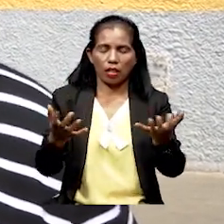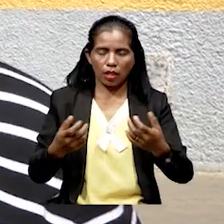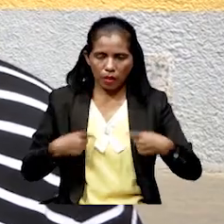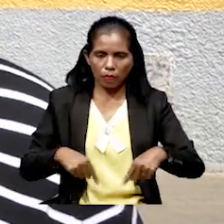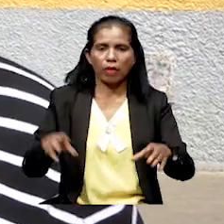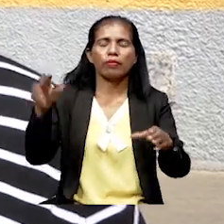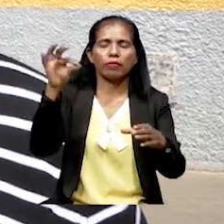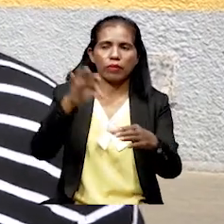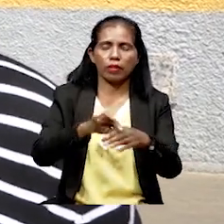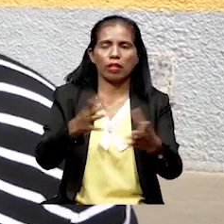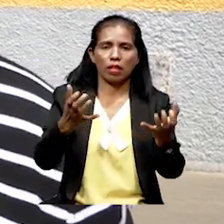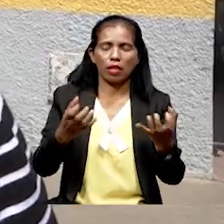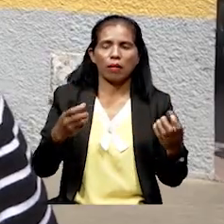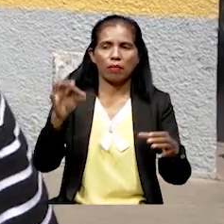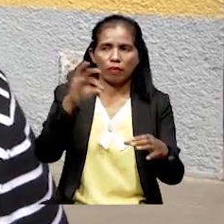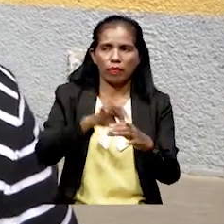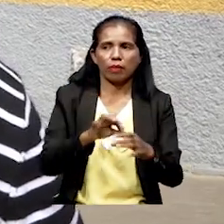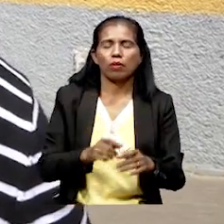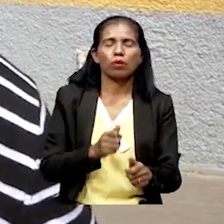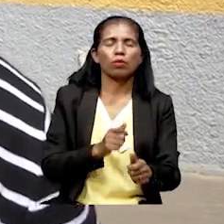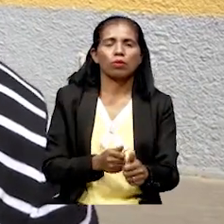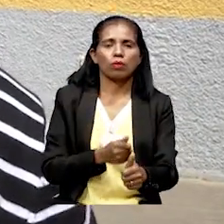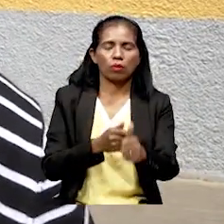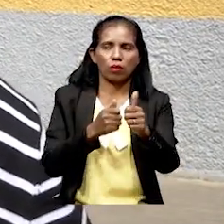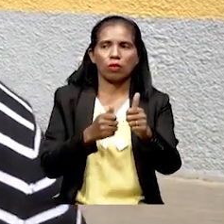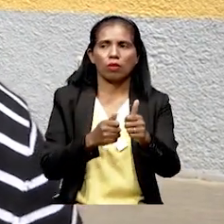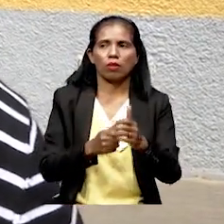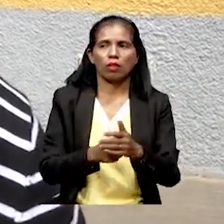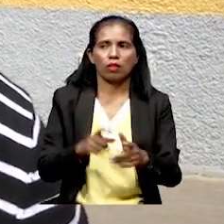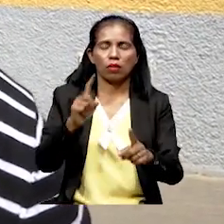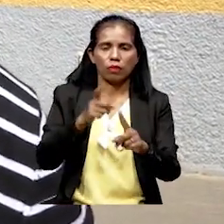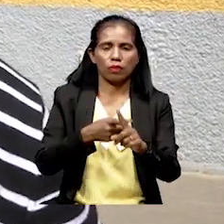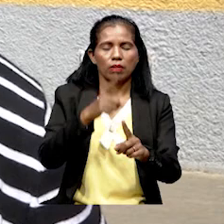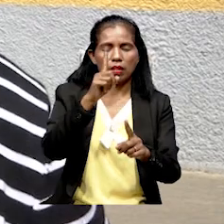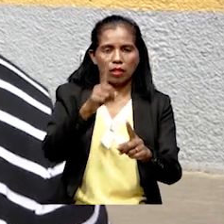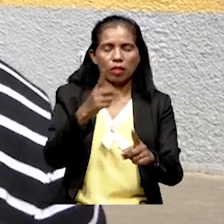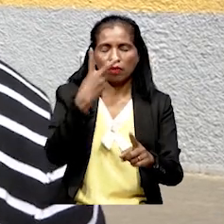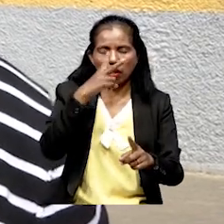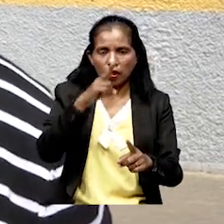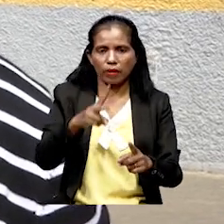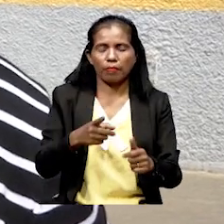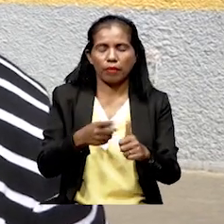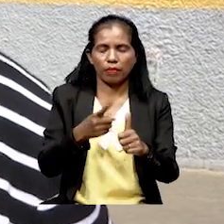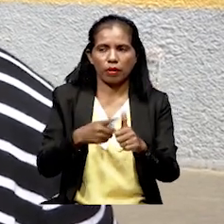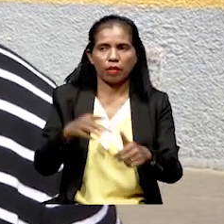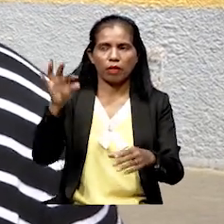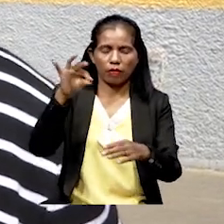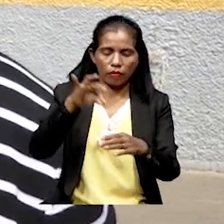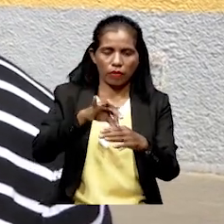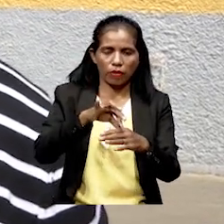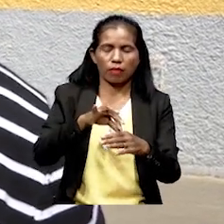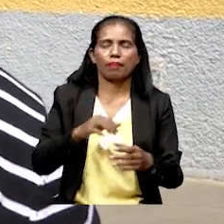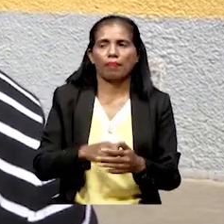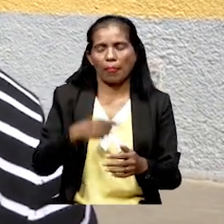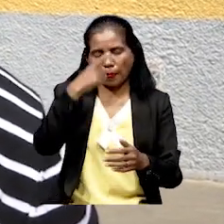votação ne makas. Tu e lolos ne stai tamba iha fulanida atu imprimi. Se primeira volta ema ne ba check. Tamba